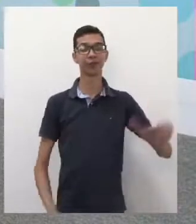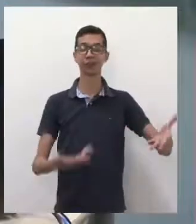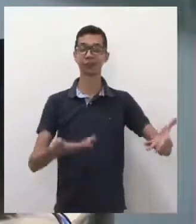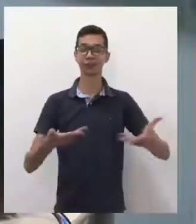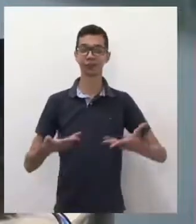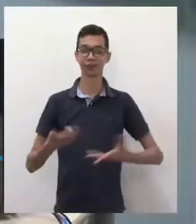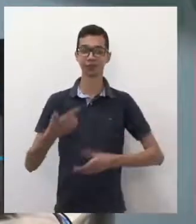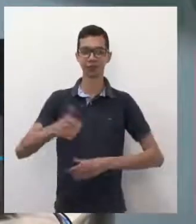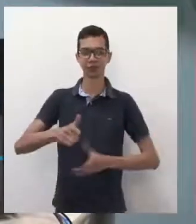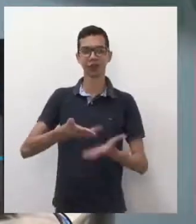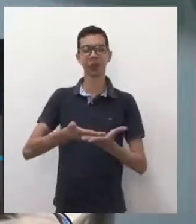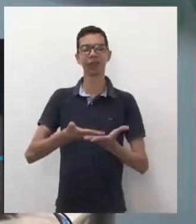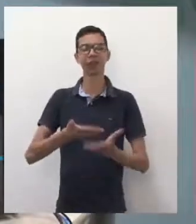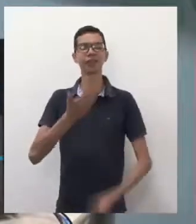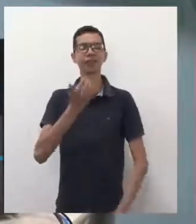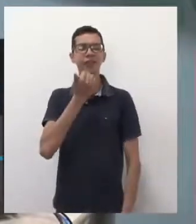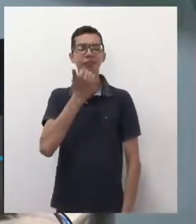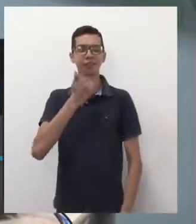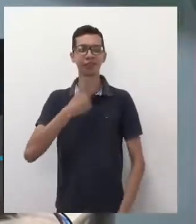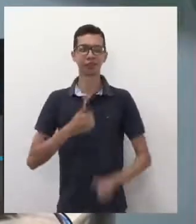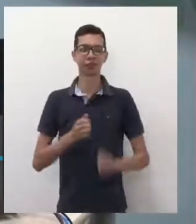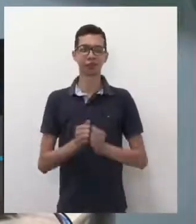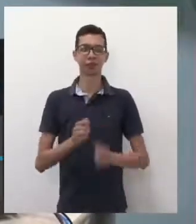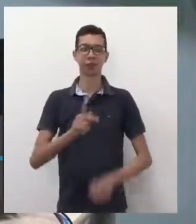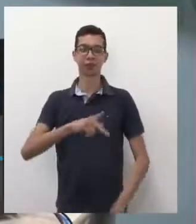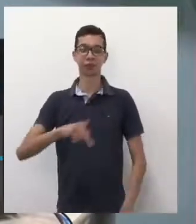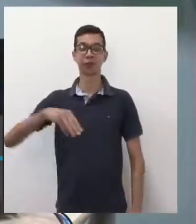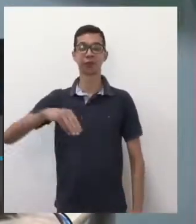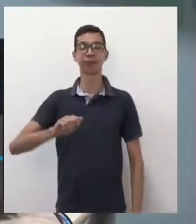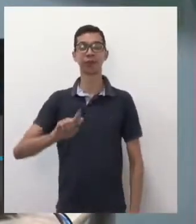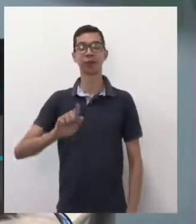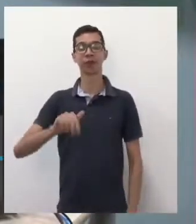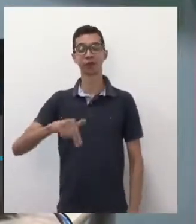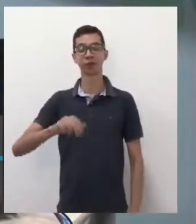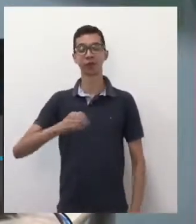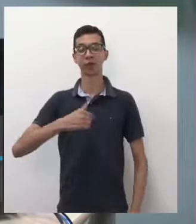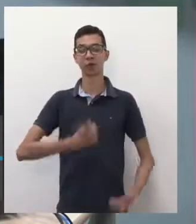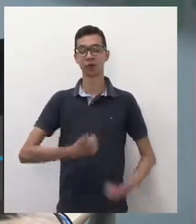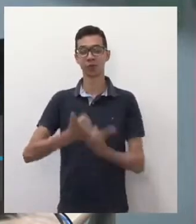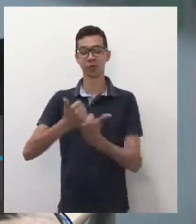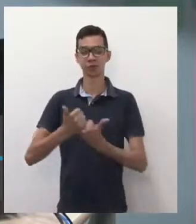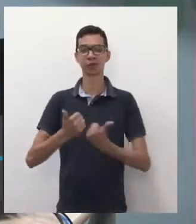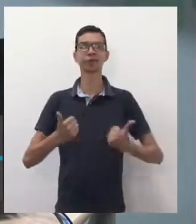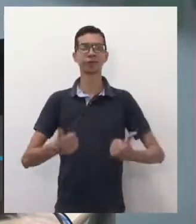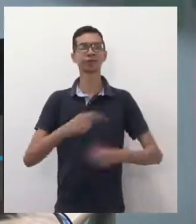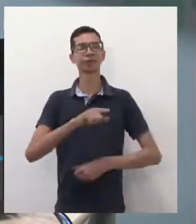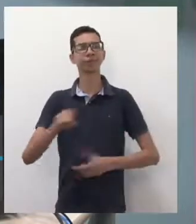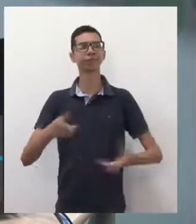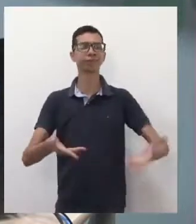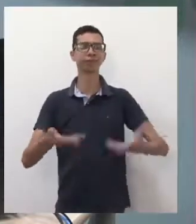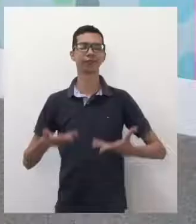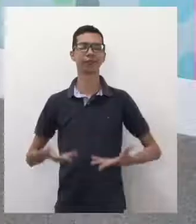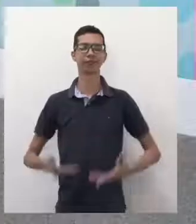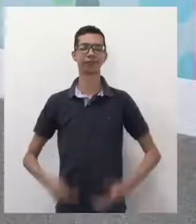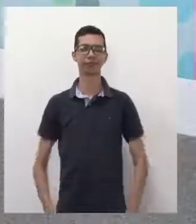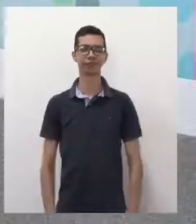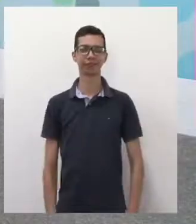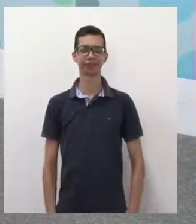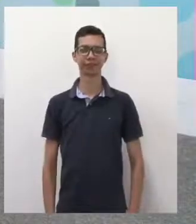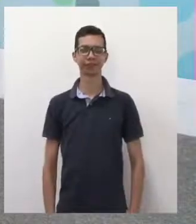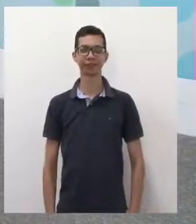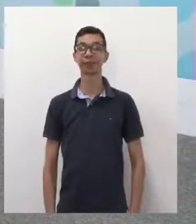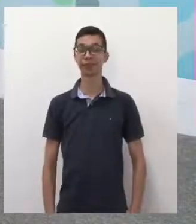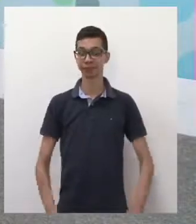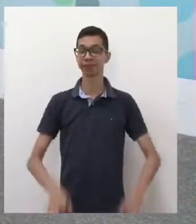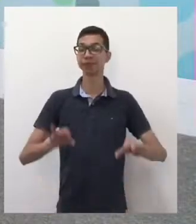aula de ciências. Hoje estarei aqui com o professor Magno no apoio aqui. E sejam todos muito bem-vindos. É isso daí, a